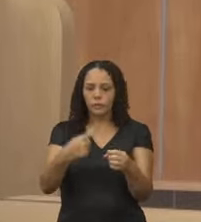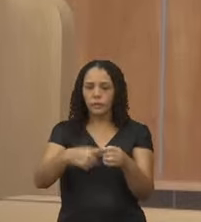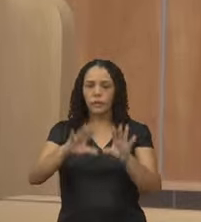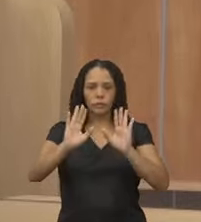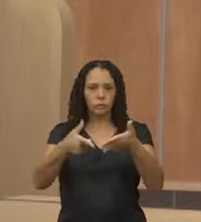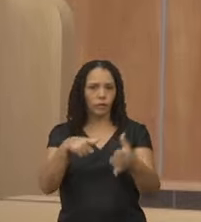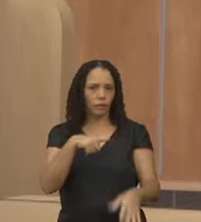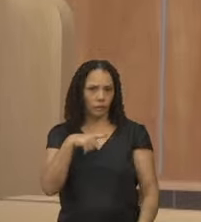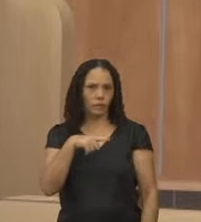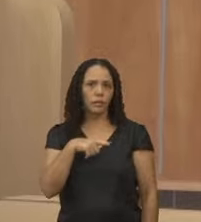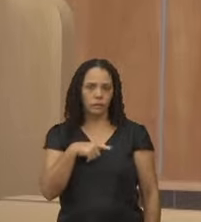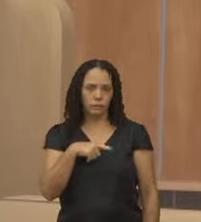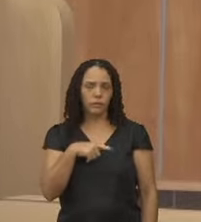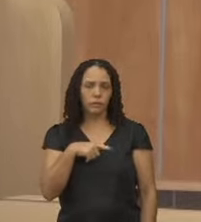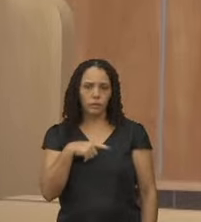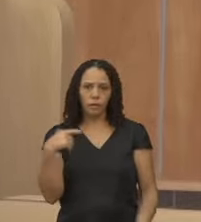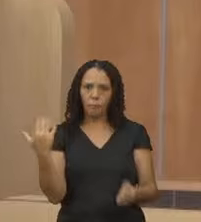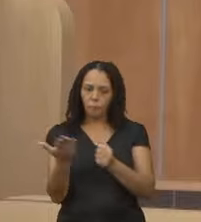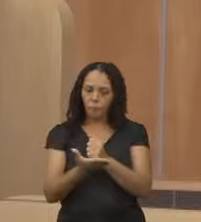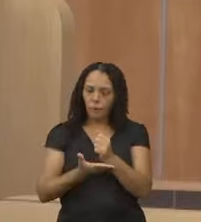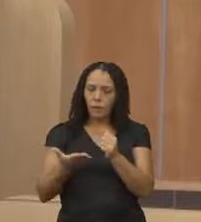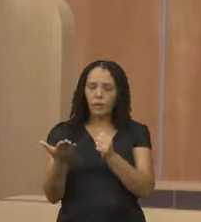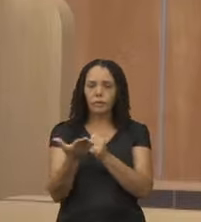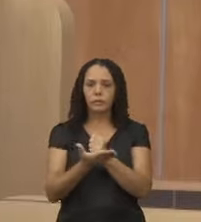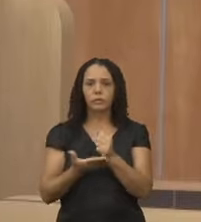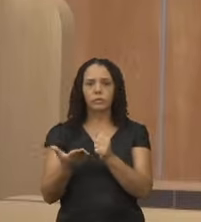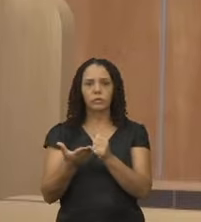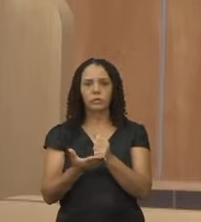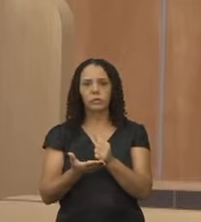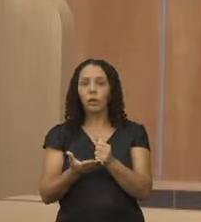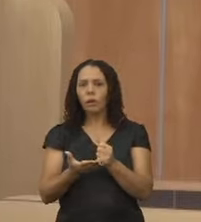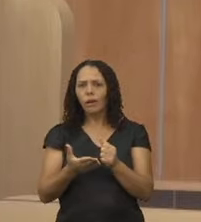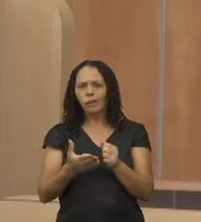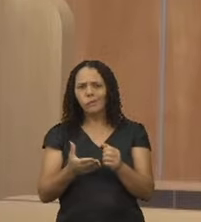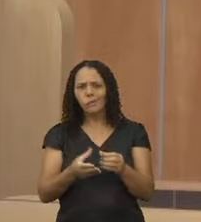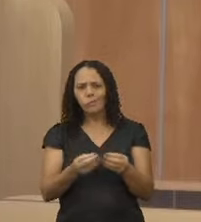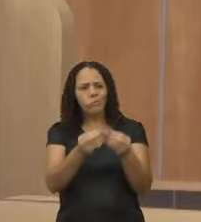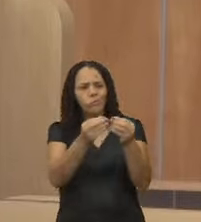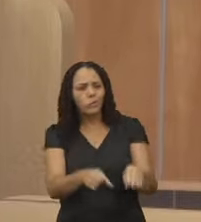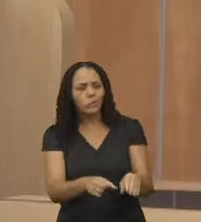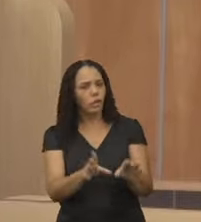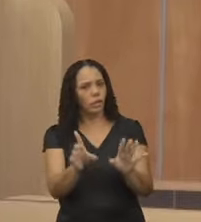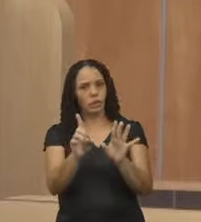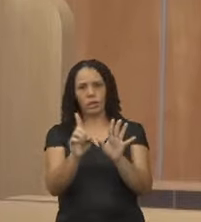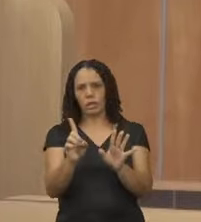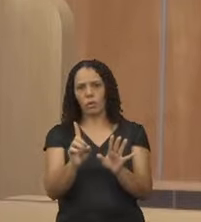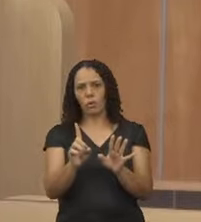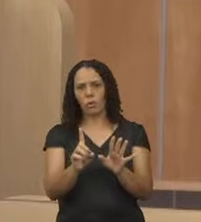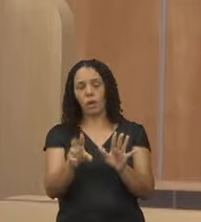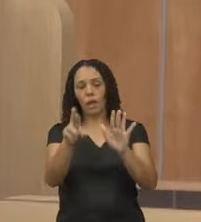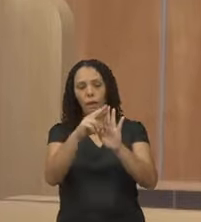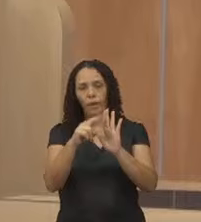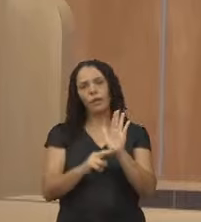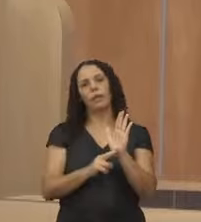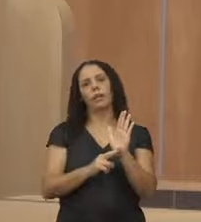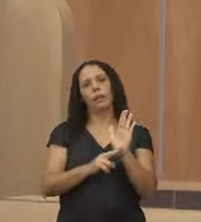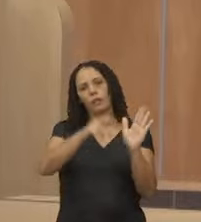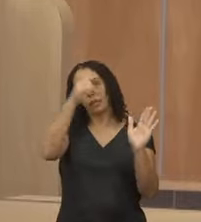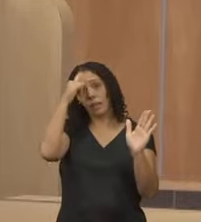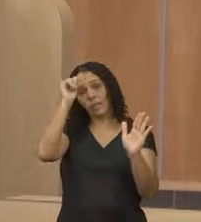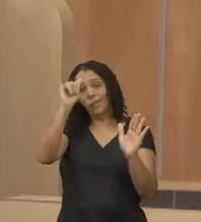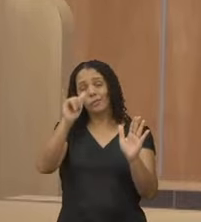Só para concluir, senhor presidente, então nós não queremos prejudicar ninguém, mas a gente tem que colocar regra para a gente evitar